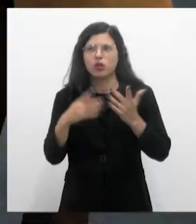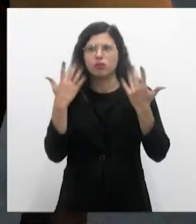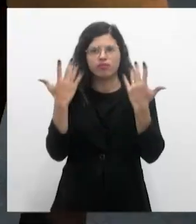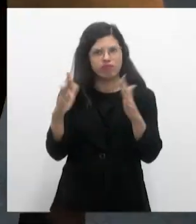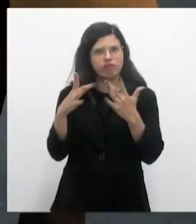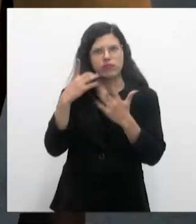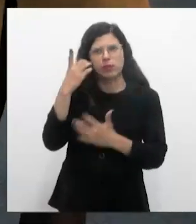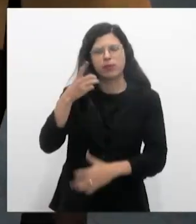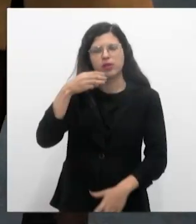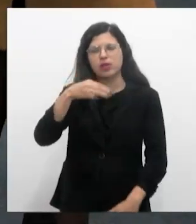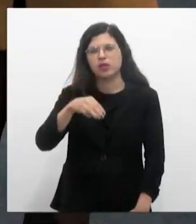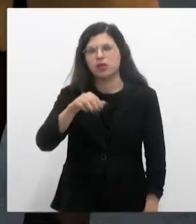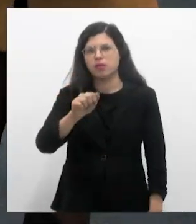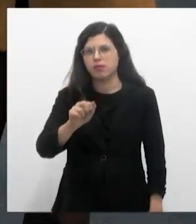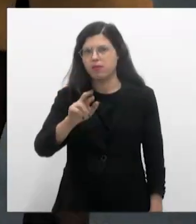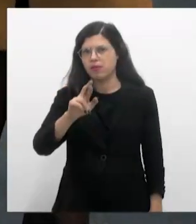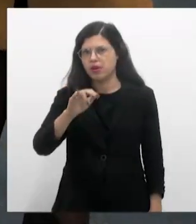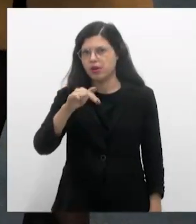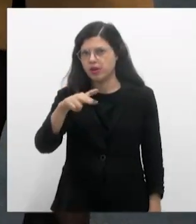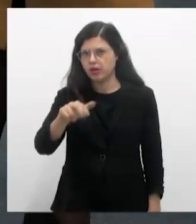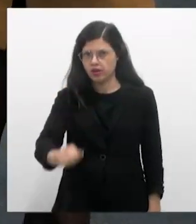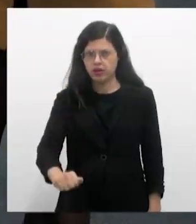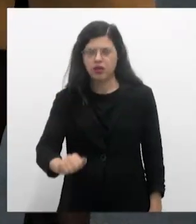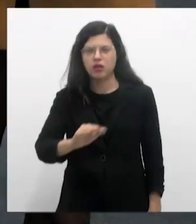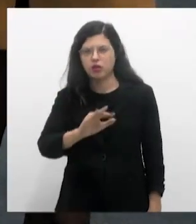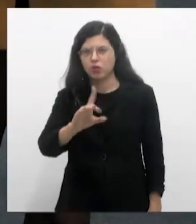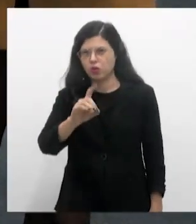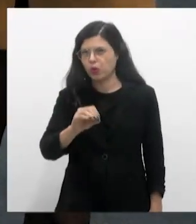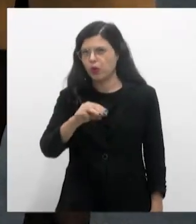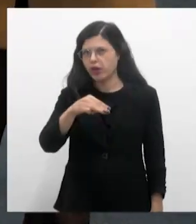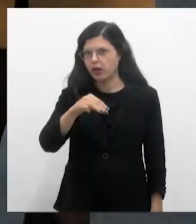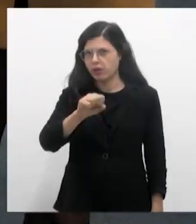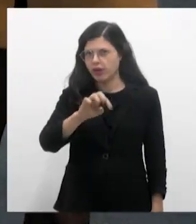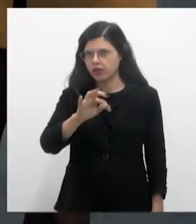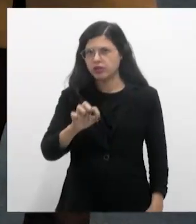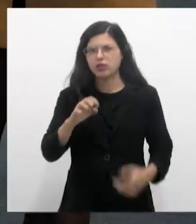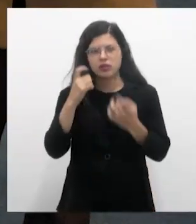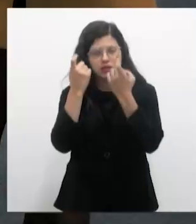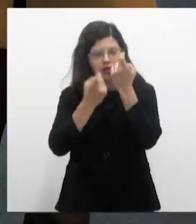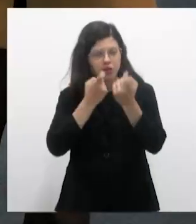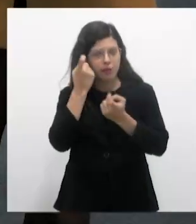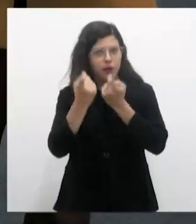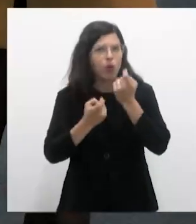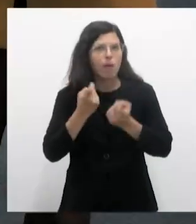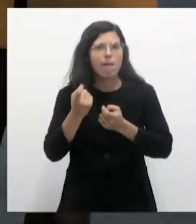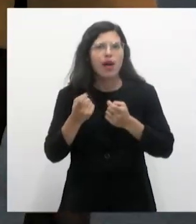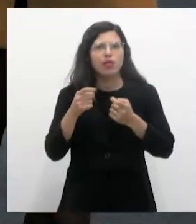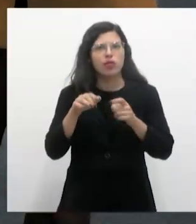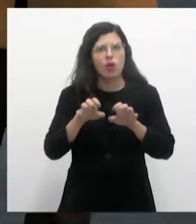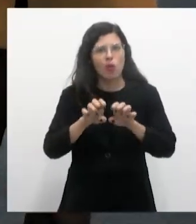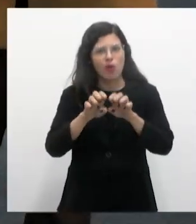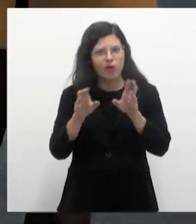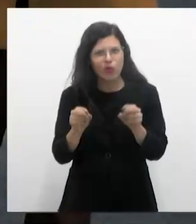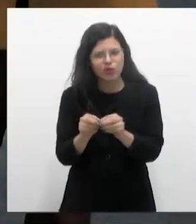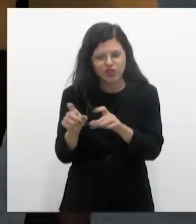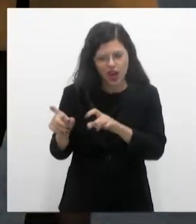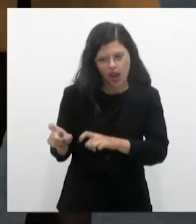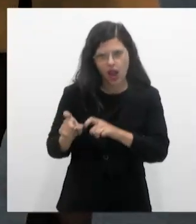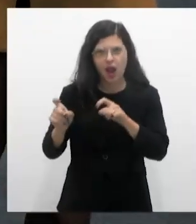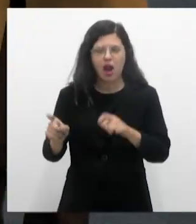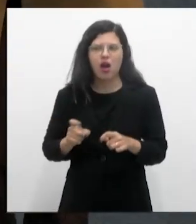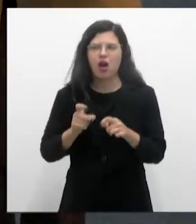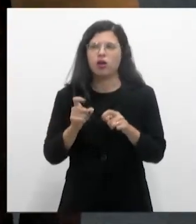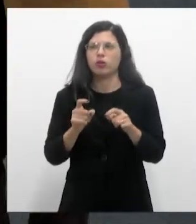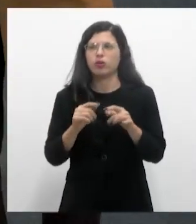deputada Marina do MST, que é muito preocupada com a agroecologia, com a alimentação popular,